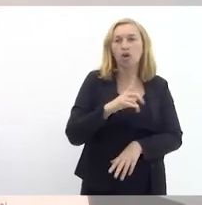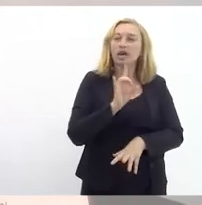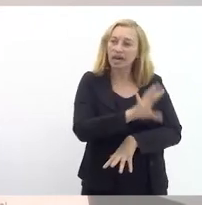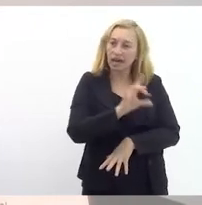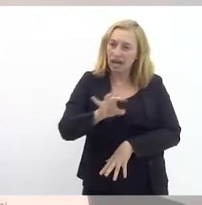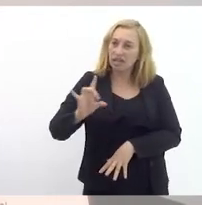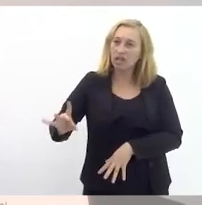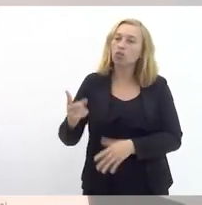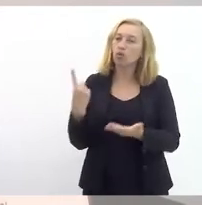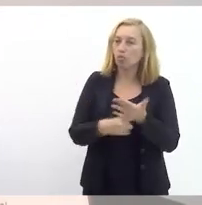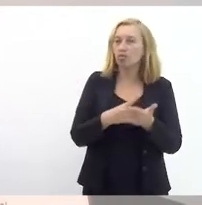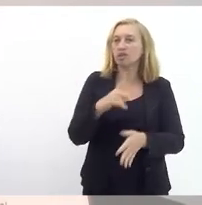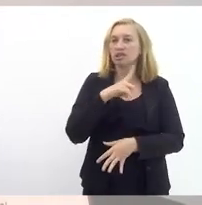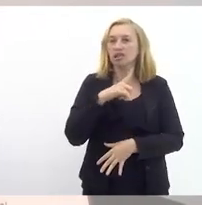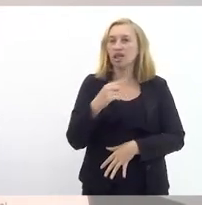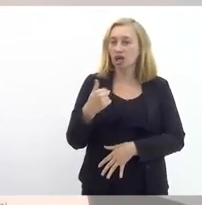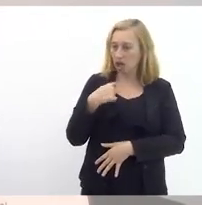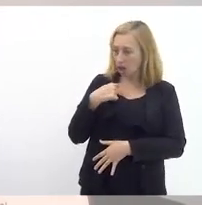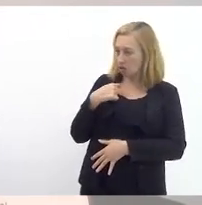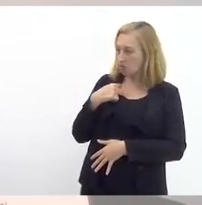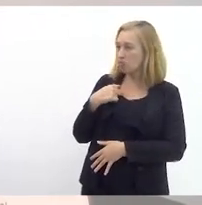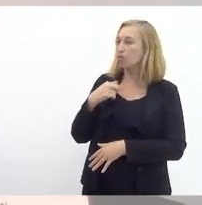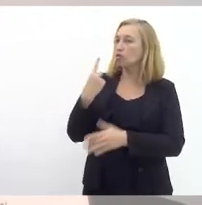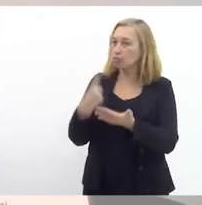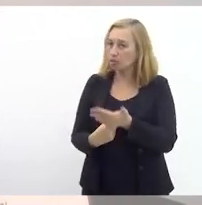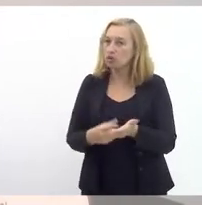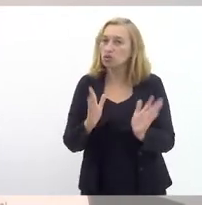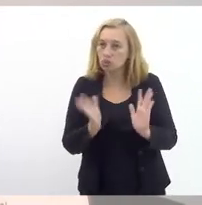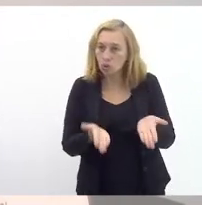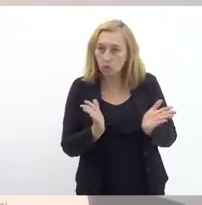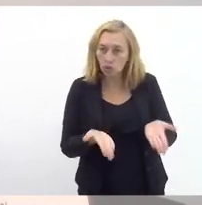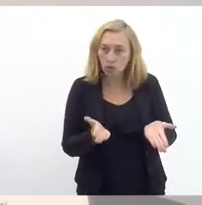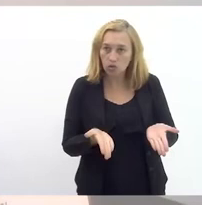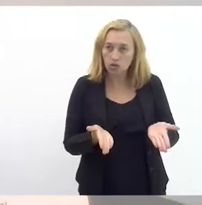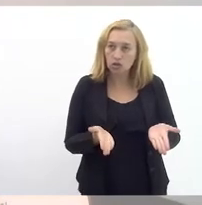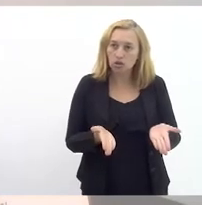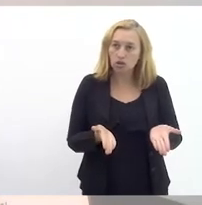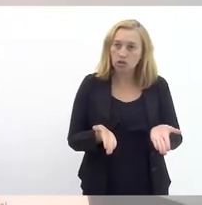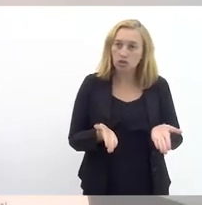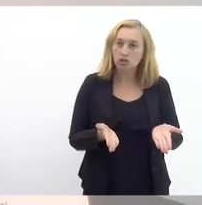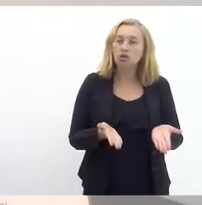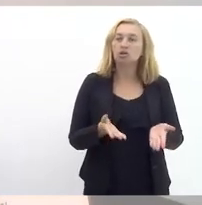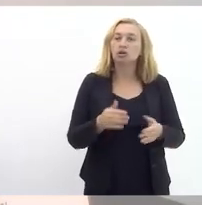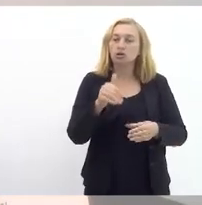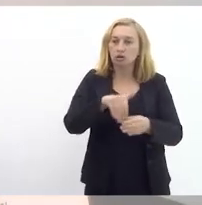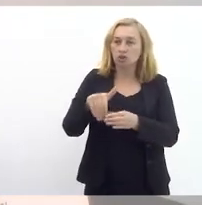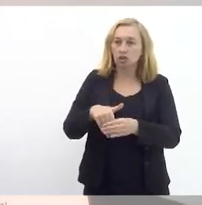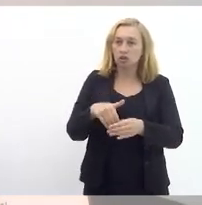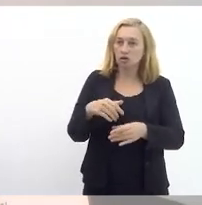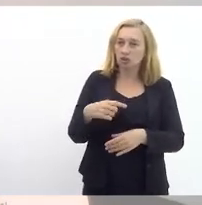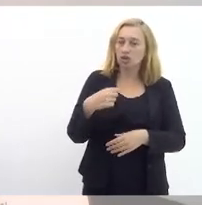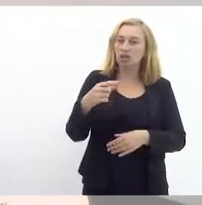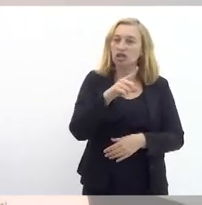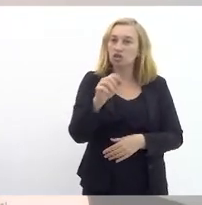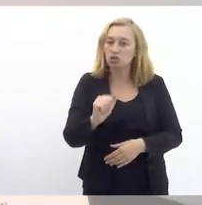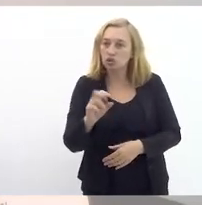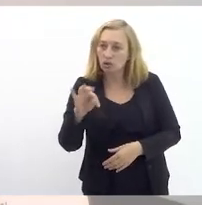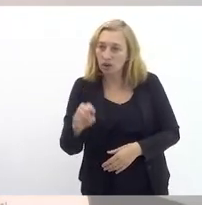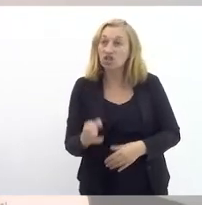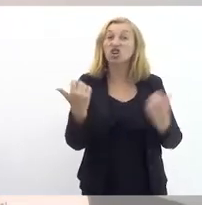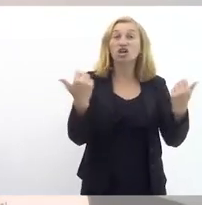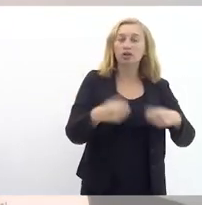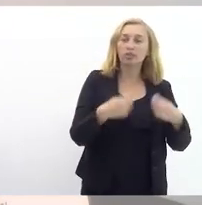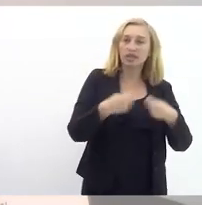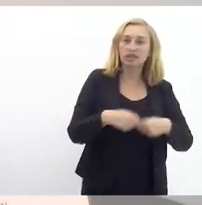tem seu compromisso. Como eu tenho meu compromisso hoje, os meus eleitores, certo, que são da Zona Oeste, que precisam